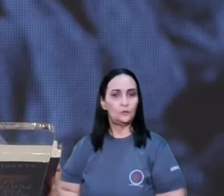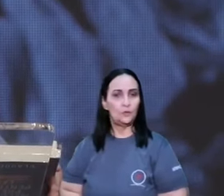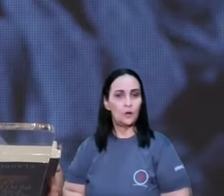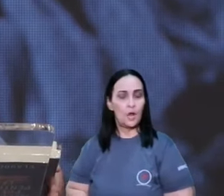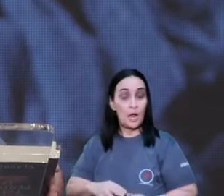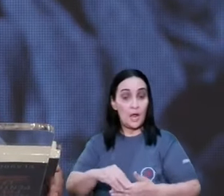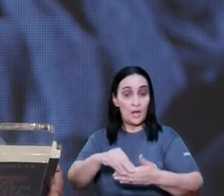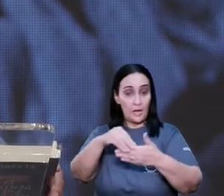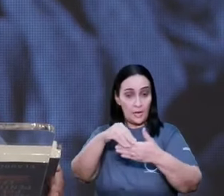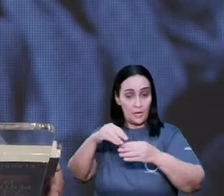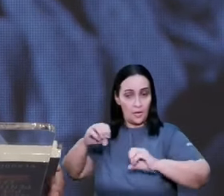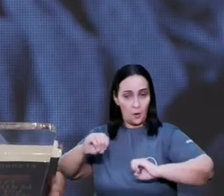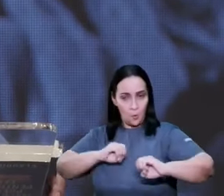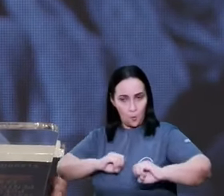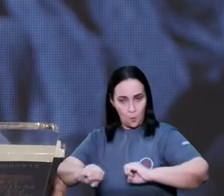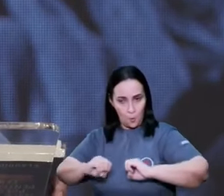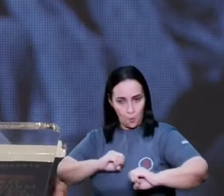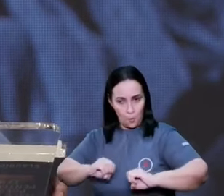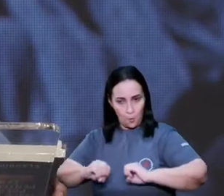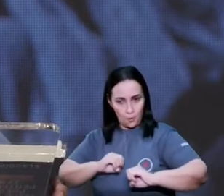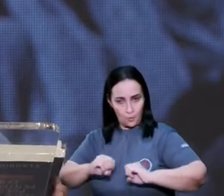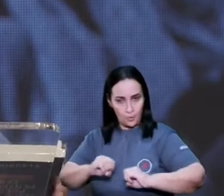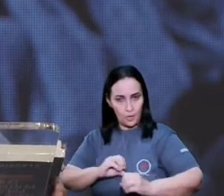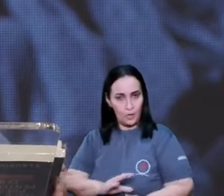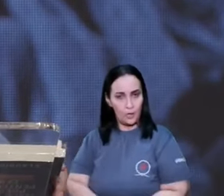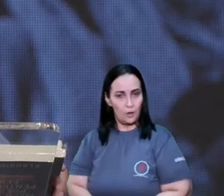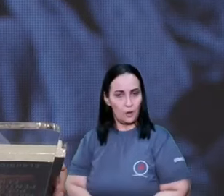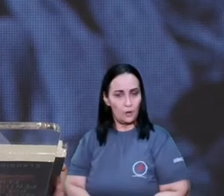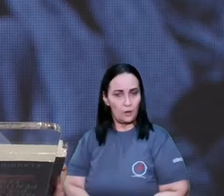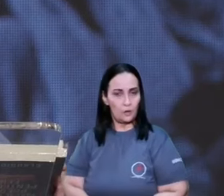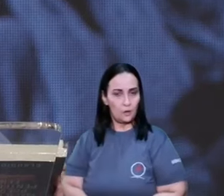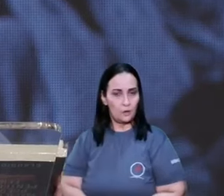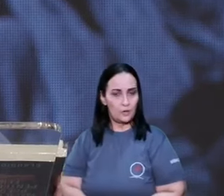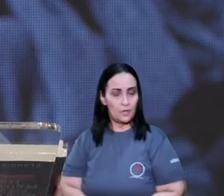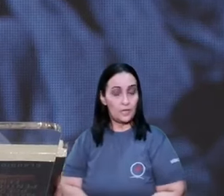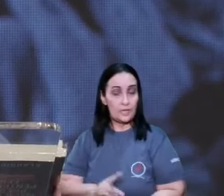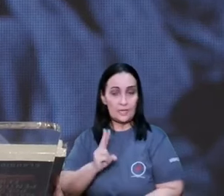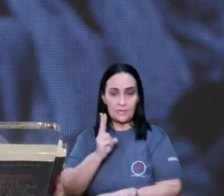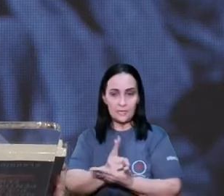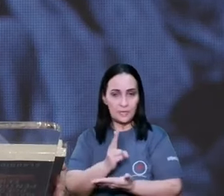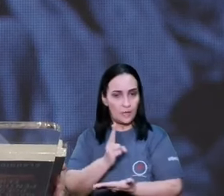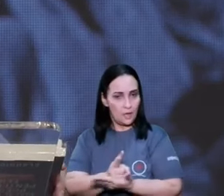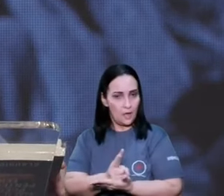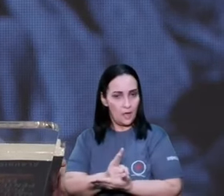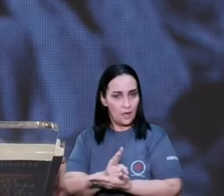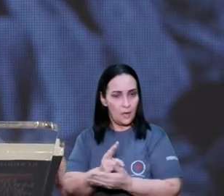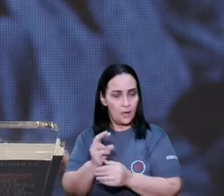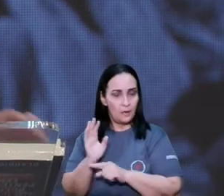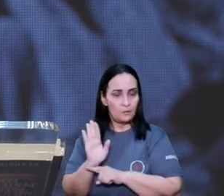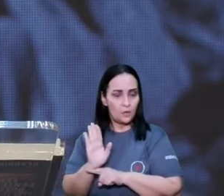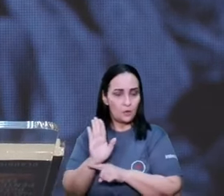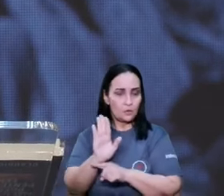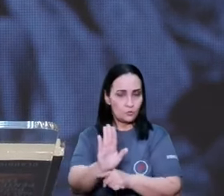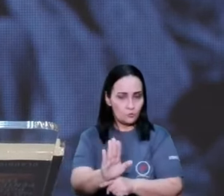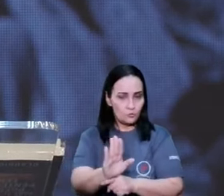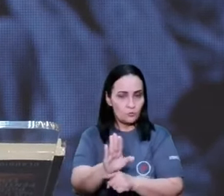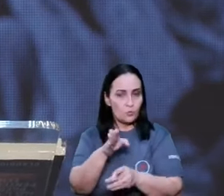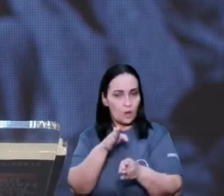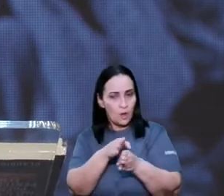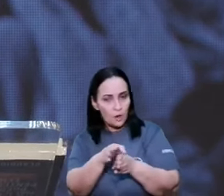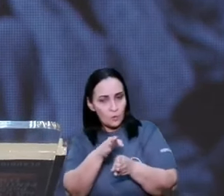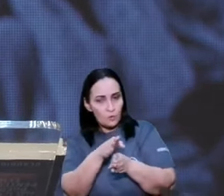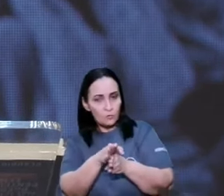medindo esforços para estender sua boa Mão Amiga nos auxiliando